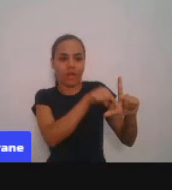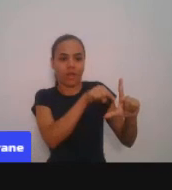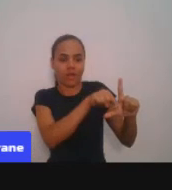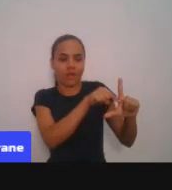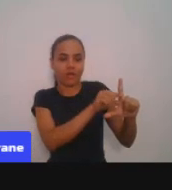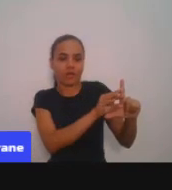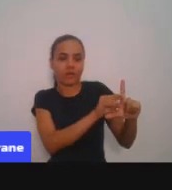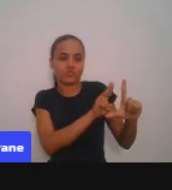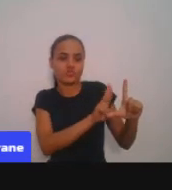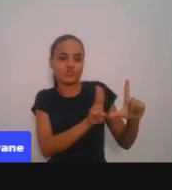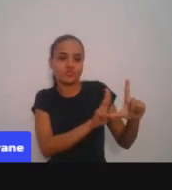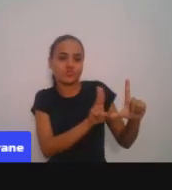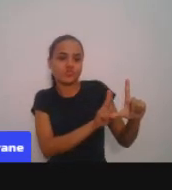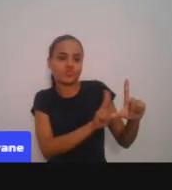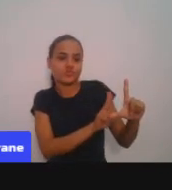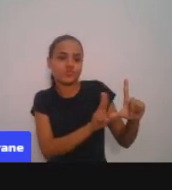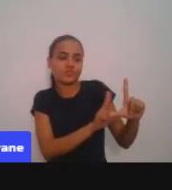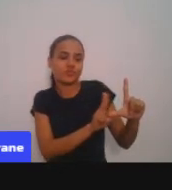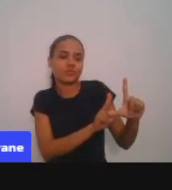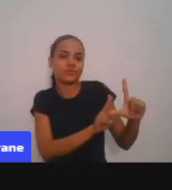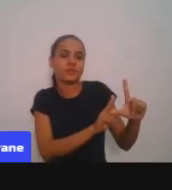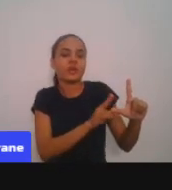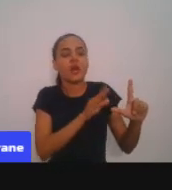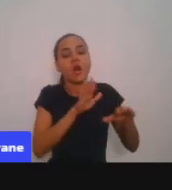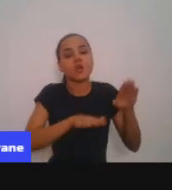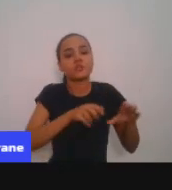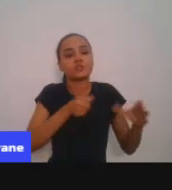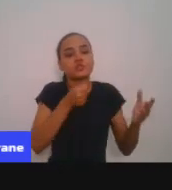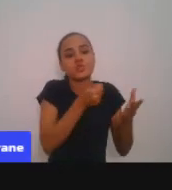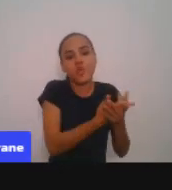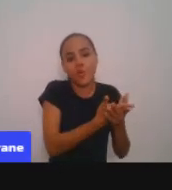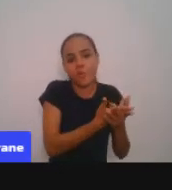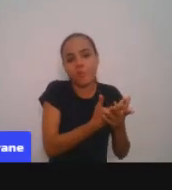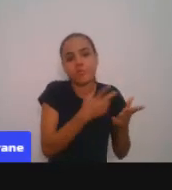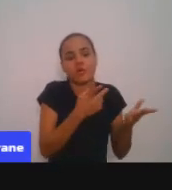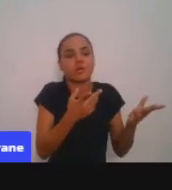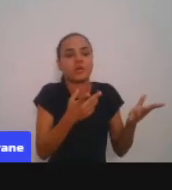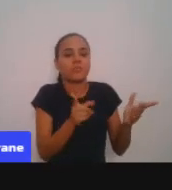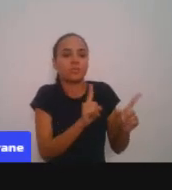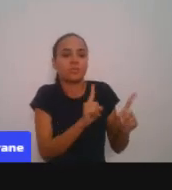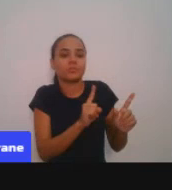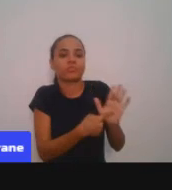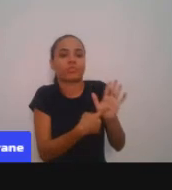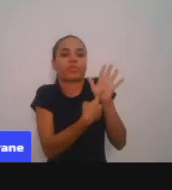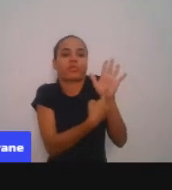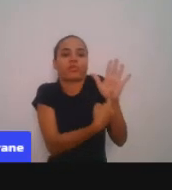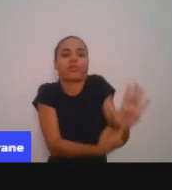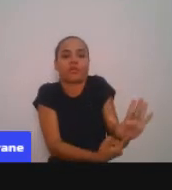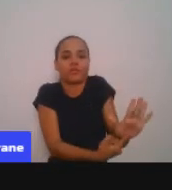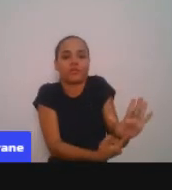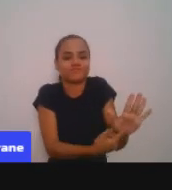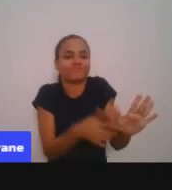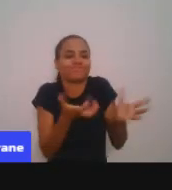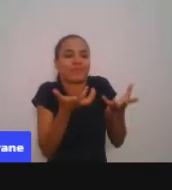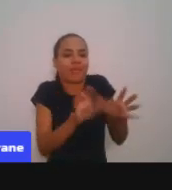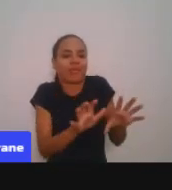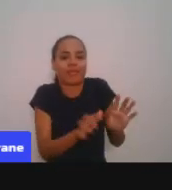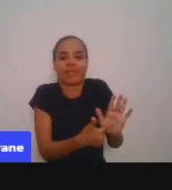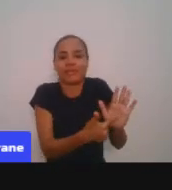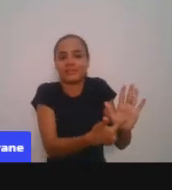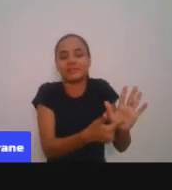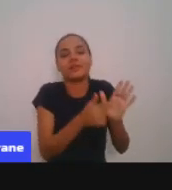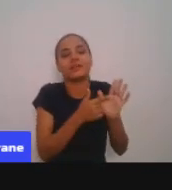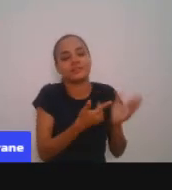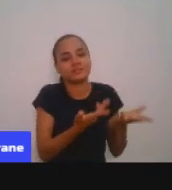precisar, né, aparecer, mas às vezes também não é tão ruim, porque às vezes ajuda os outros a saberem onde é que